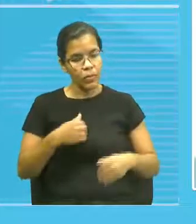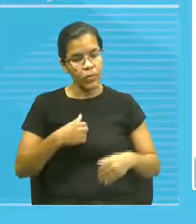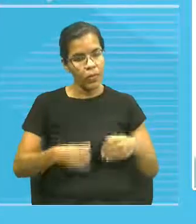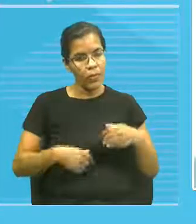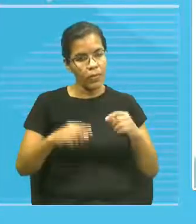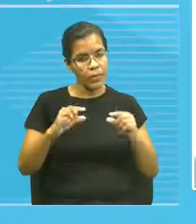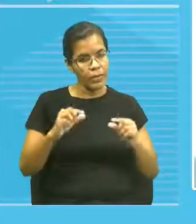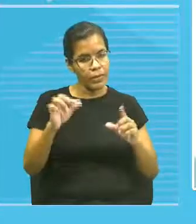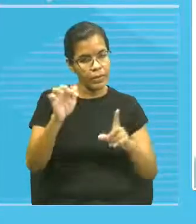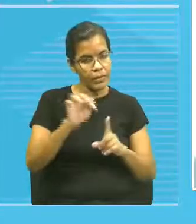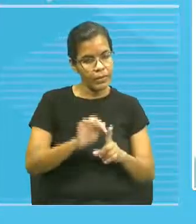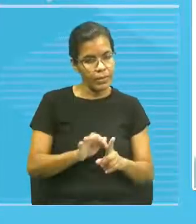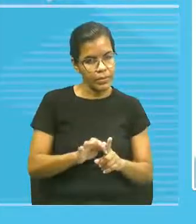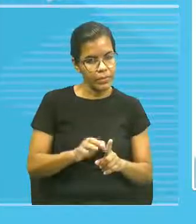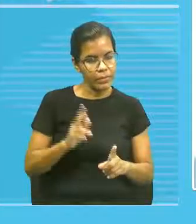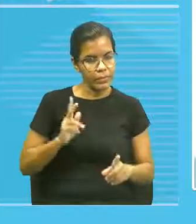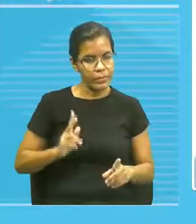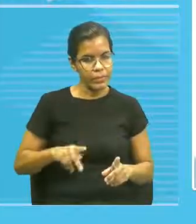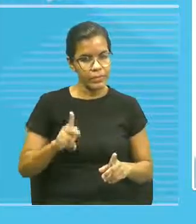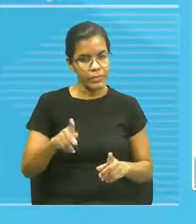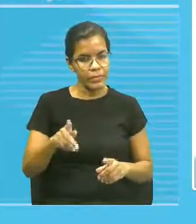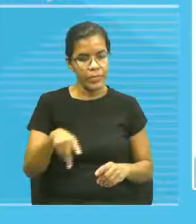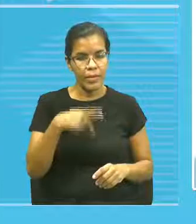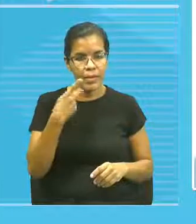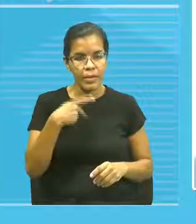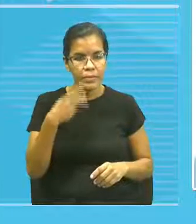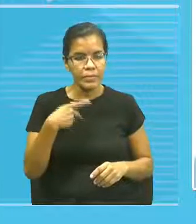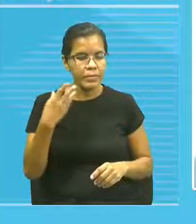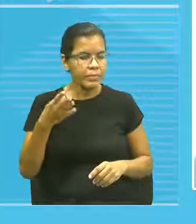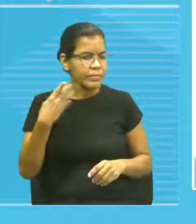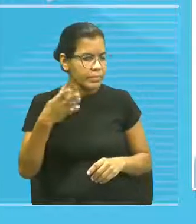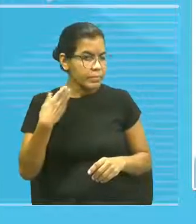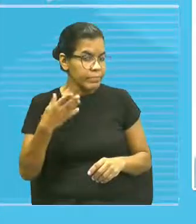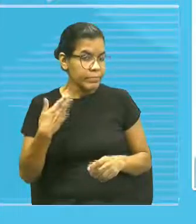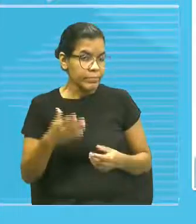temperatura. Mas sempre que a gente fala tá calor,